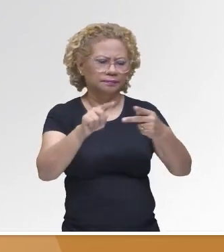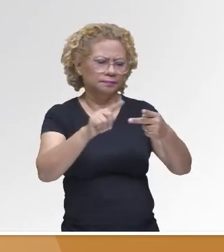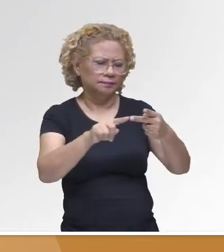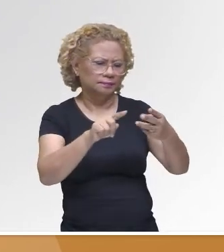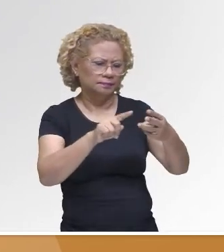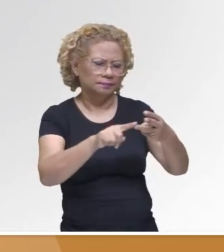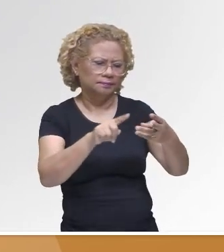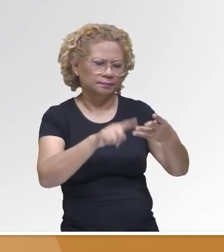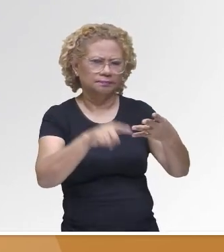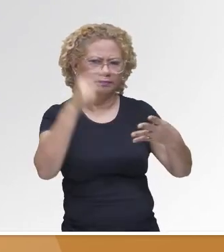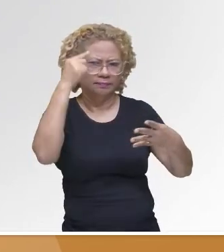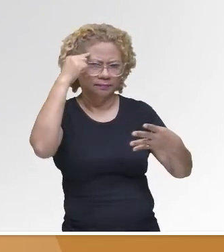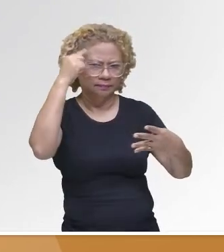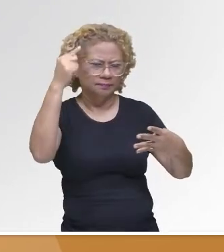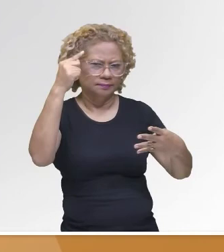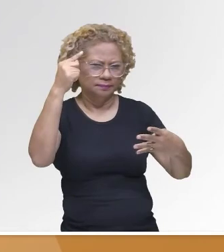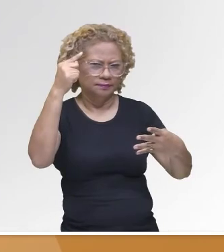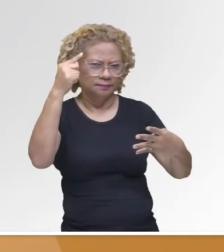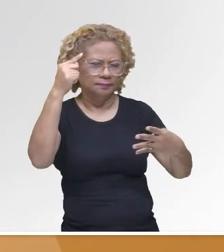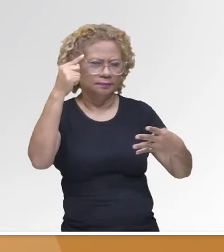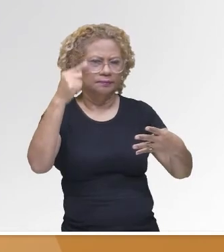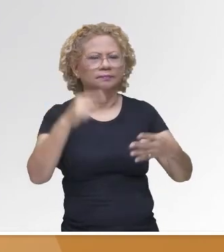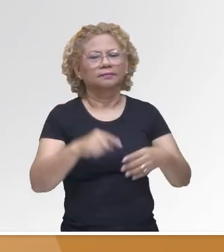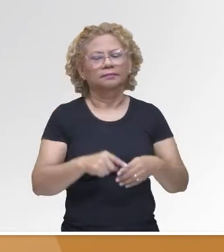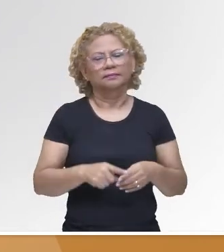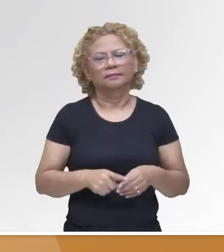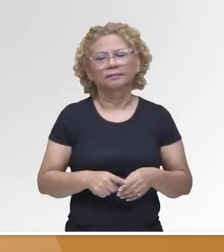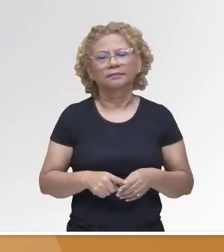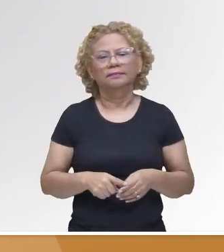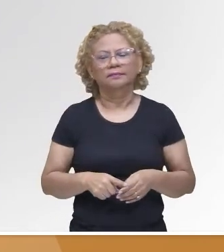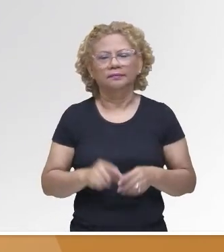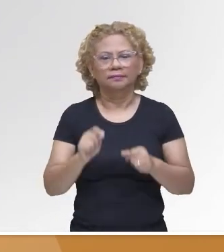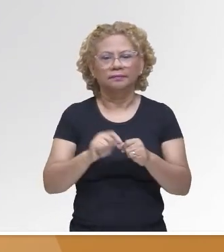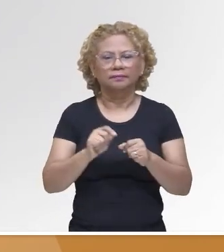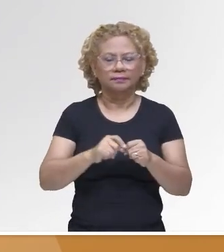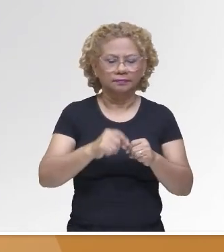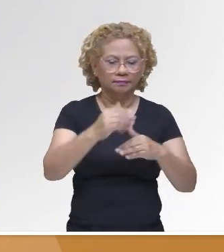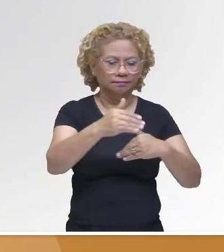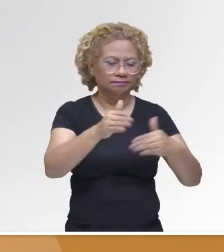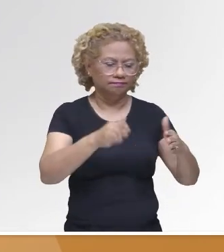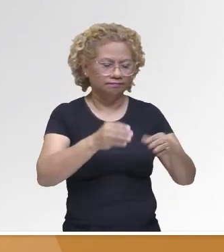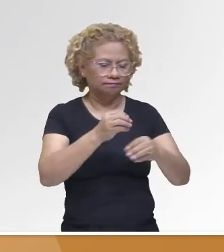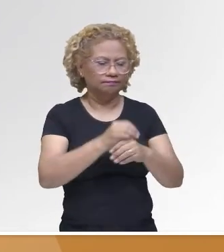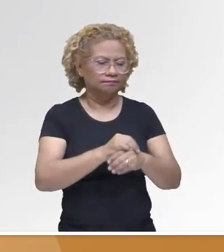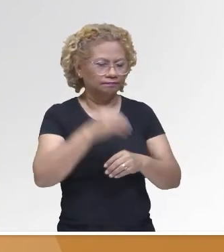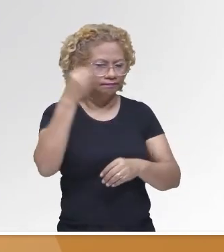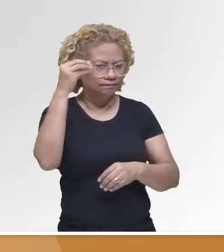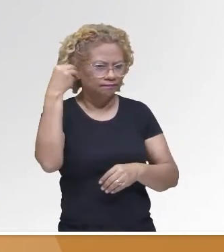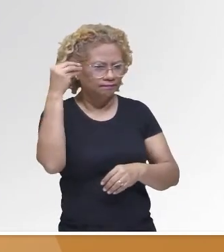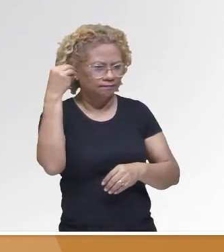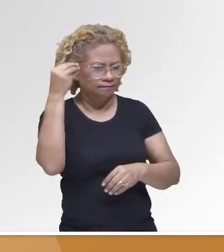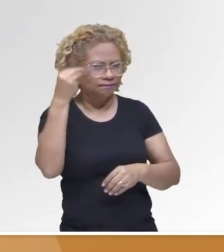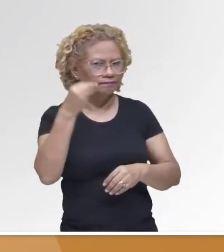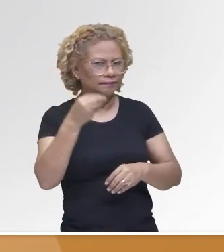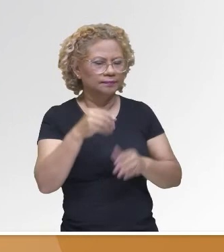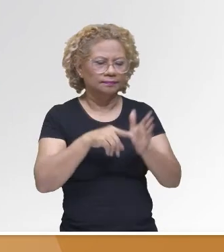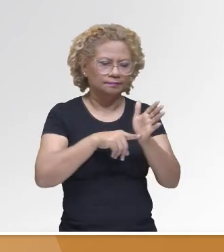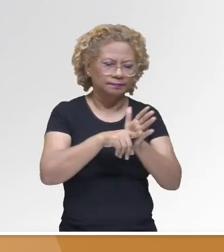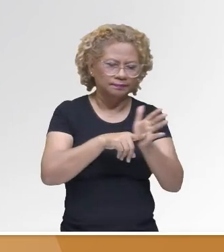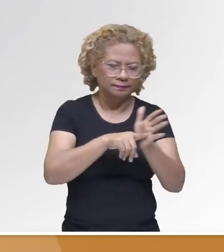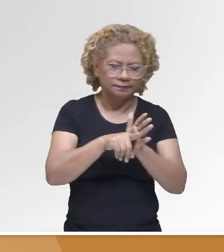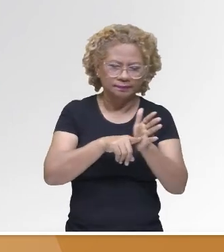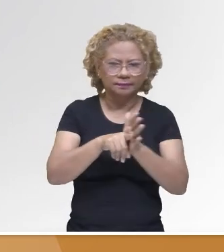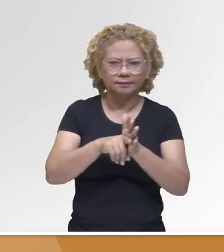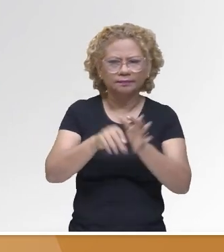experiência. Aí ele vai levar para o laboratório, ele vai levar, né? Ele vai fazer a experiência. E vai comprovar se as hipóteses que ele levantou